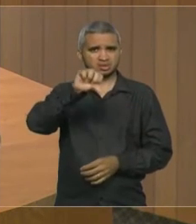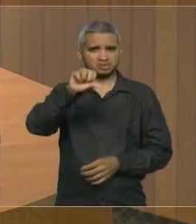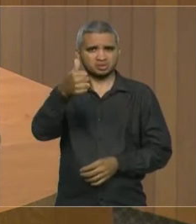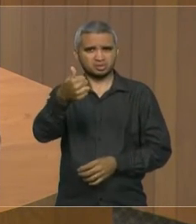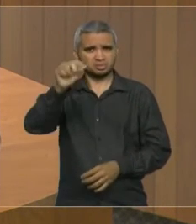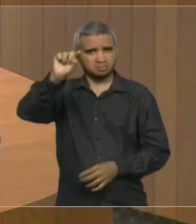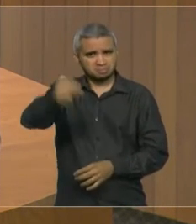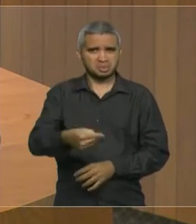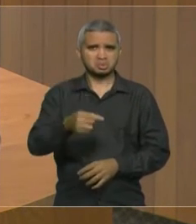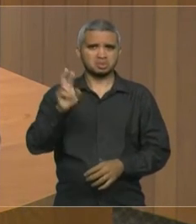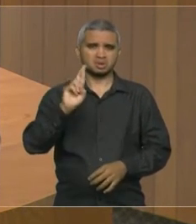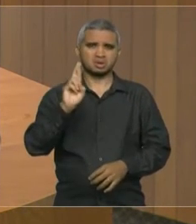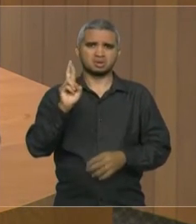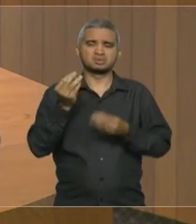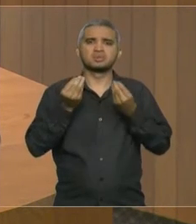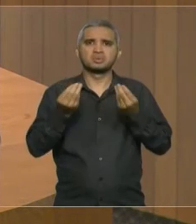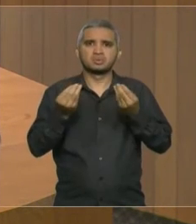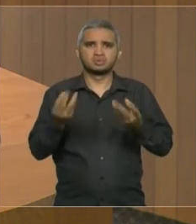R$ 91 mil?